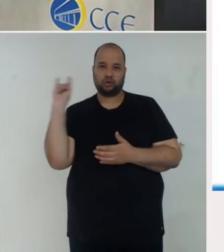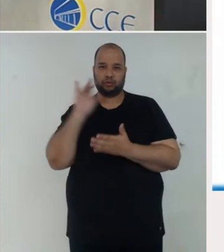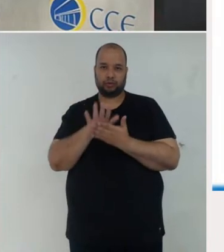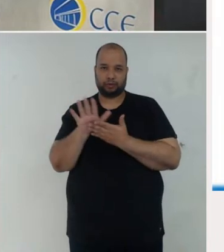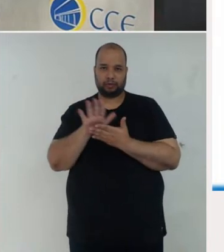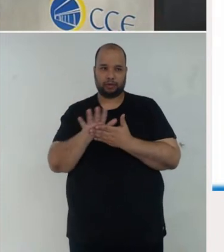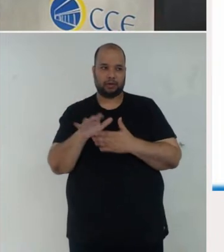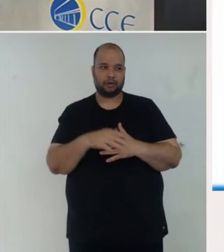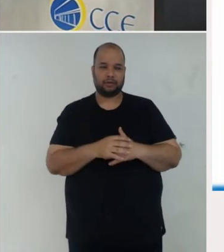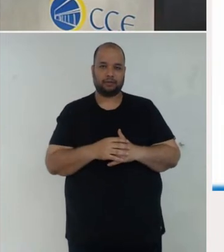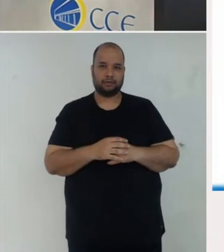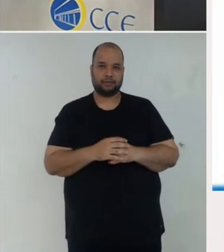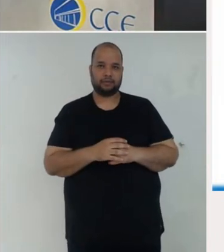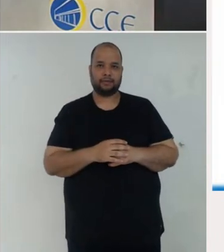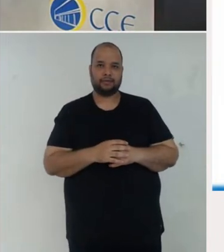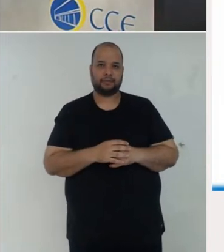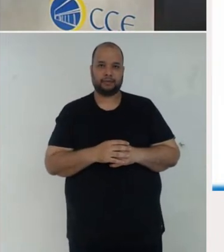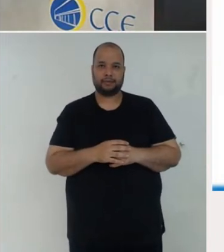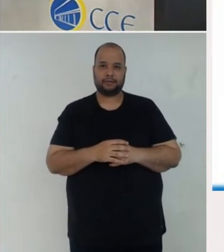publicado. Tá?